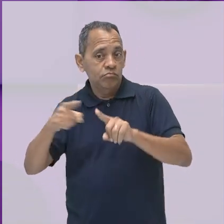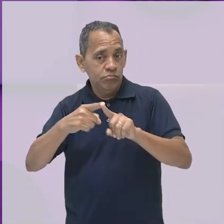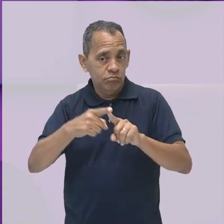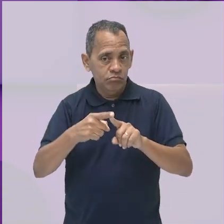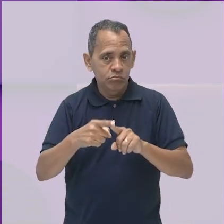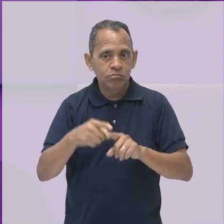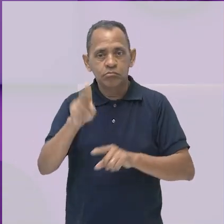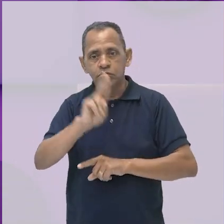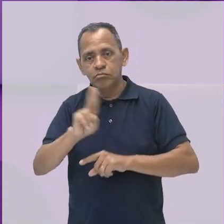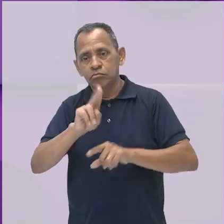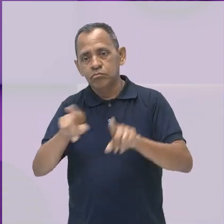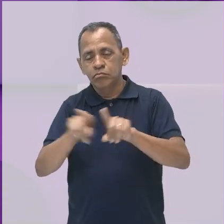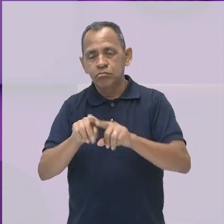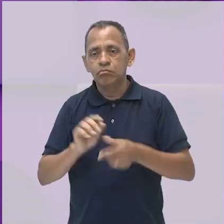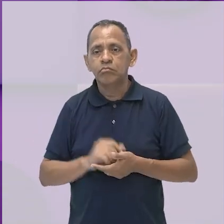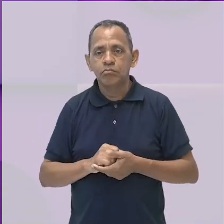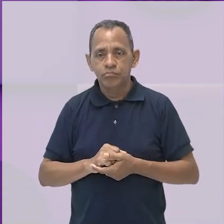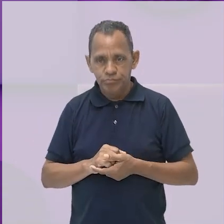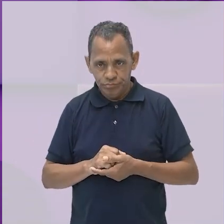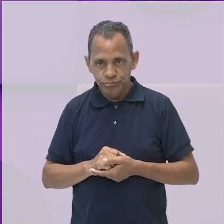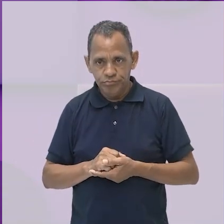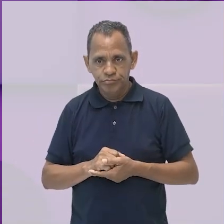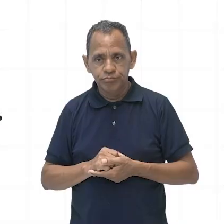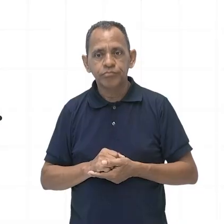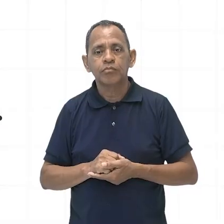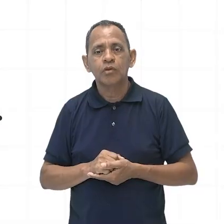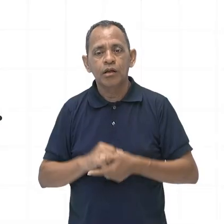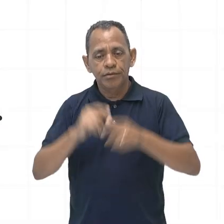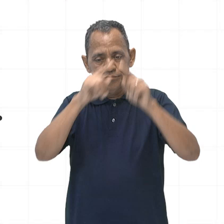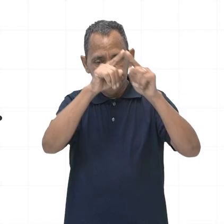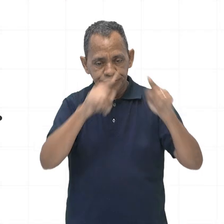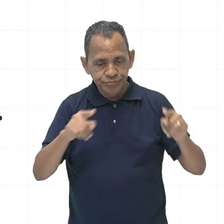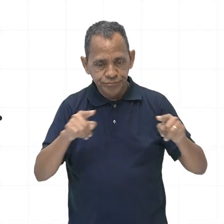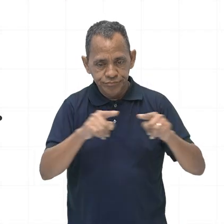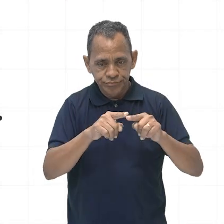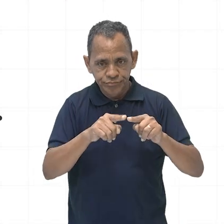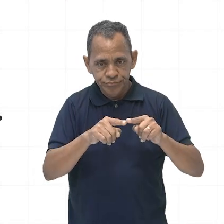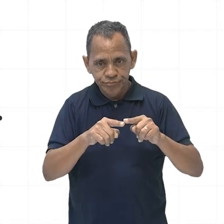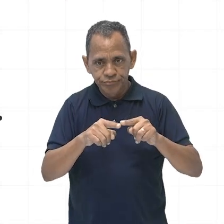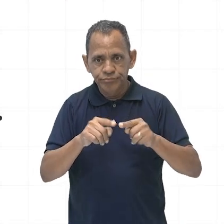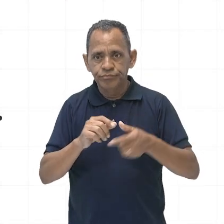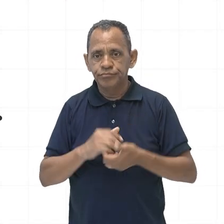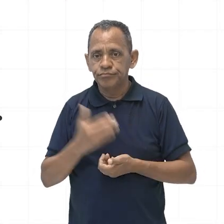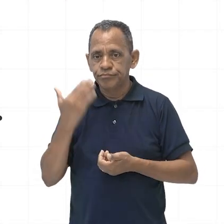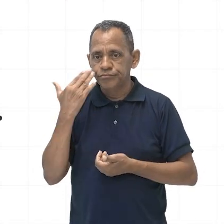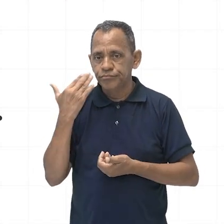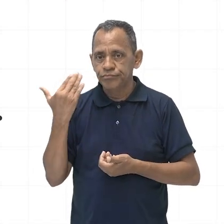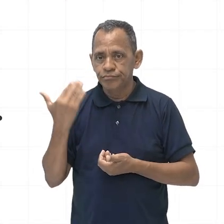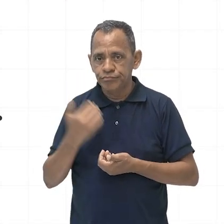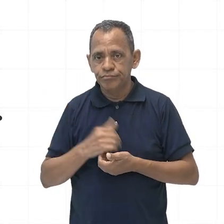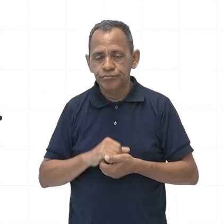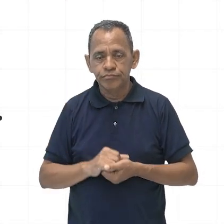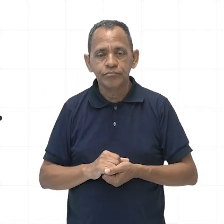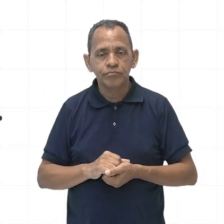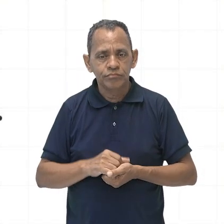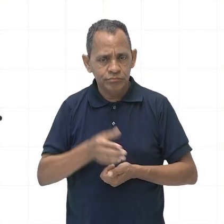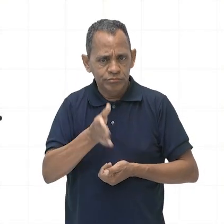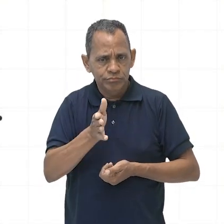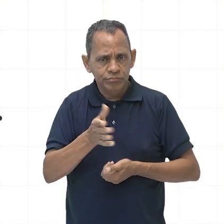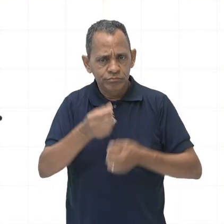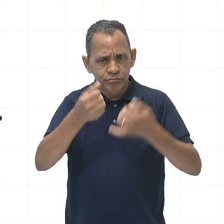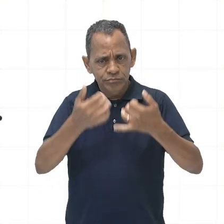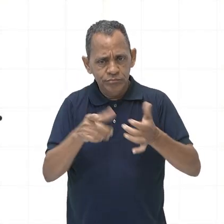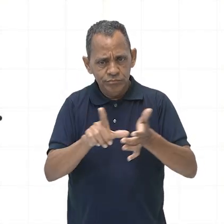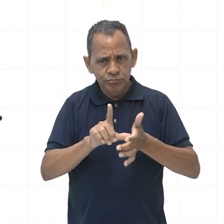em um triângulo equilátero. Vamos acompanhar aí. Então, vejam aí que, como eu já mostrei para vocês,